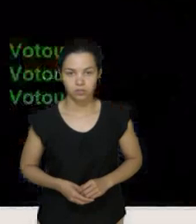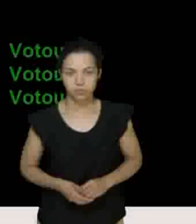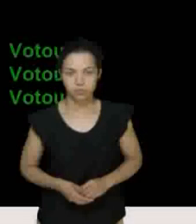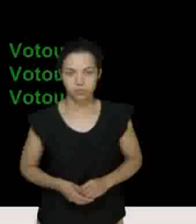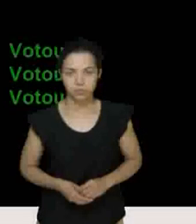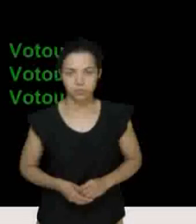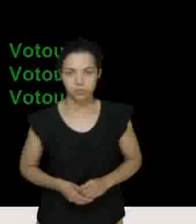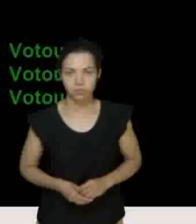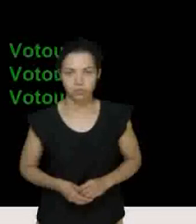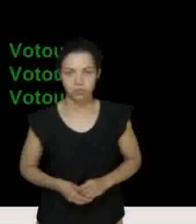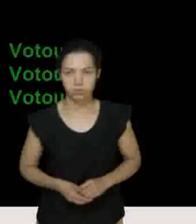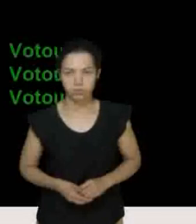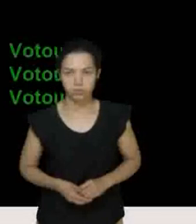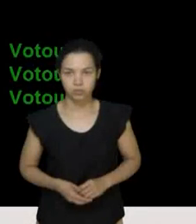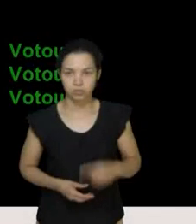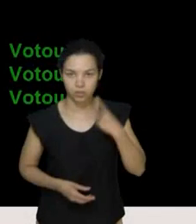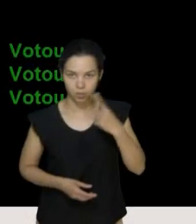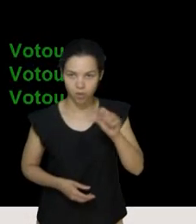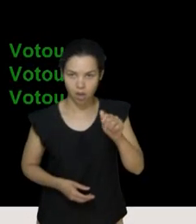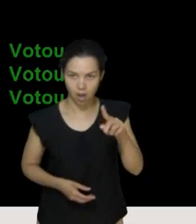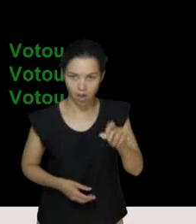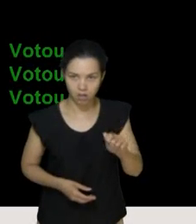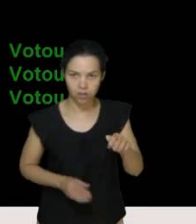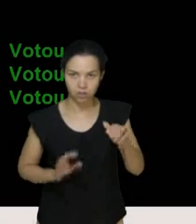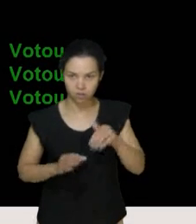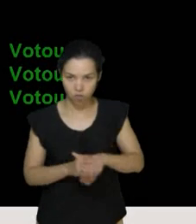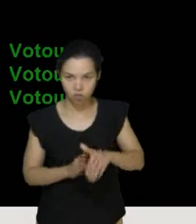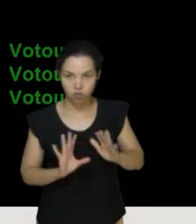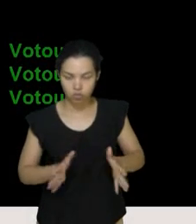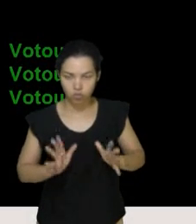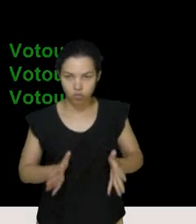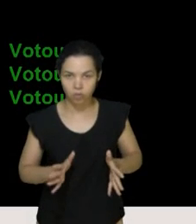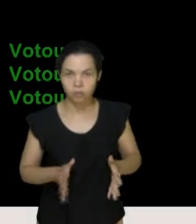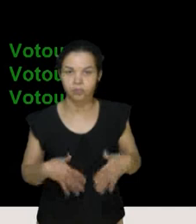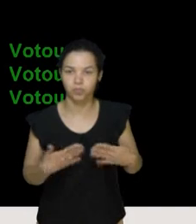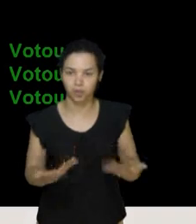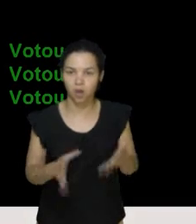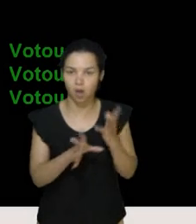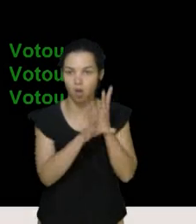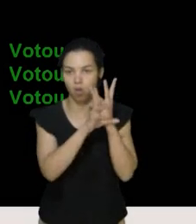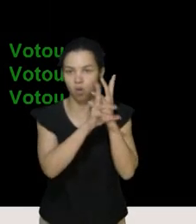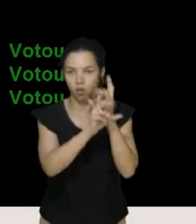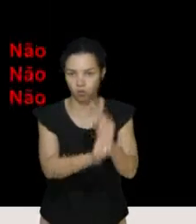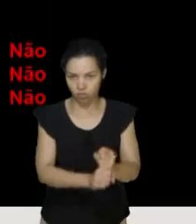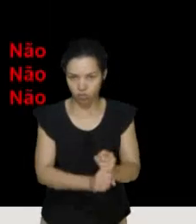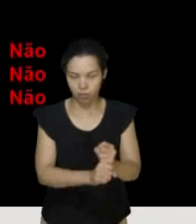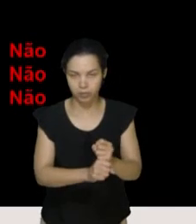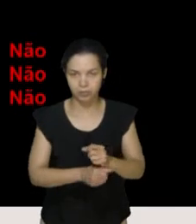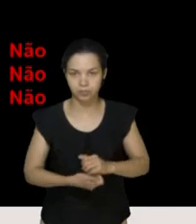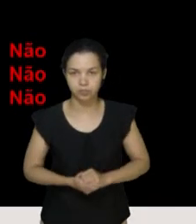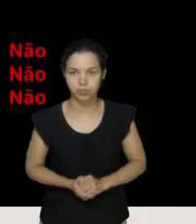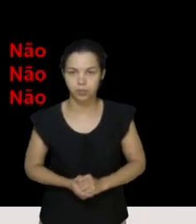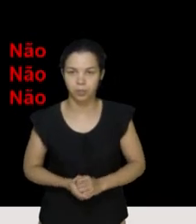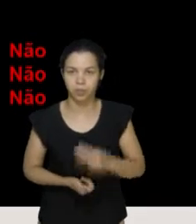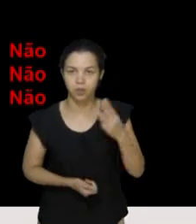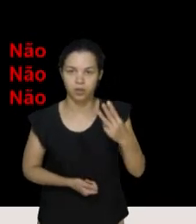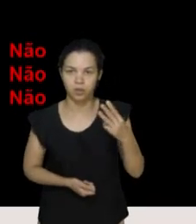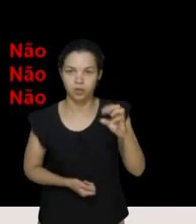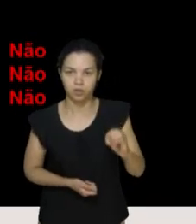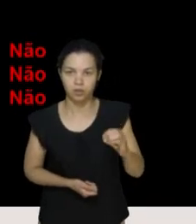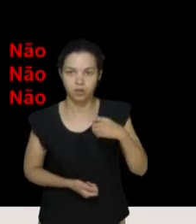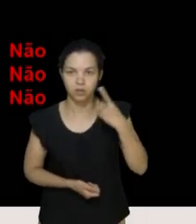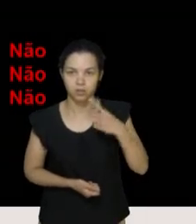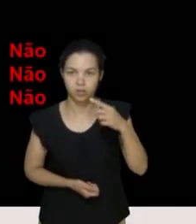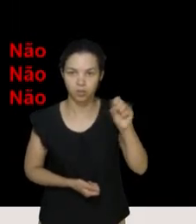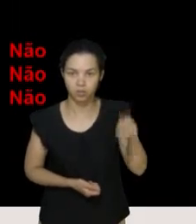Deputada Ada está votando, votou. Senhores deputados, podemos colher o resultado, votaram 30 senhores deputados,